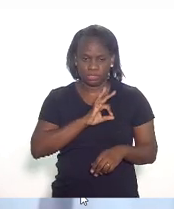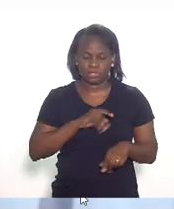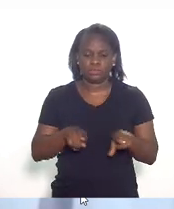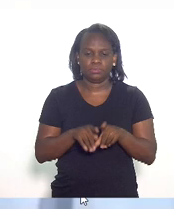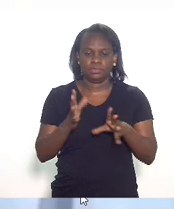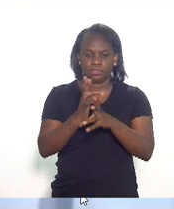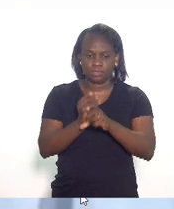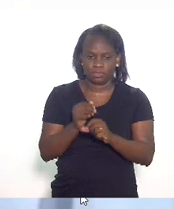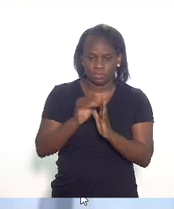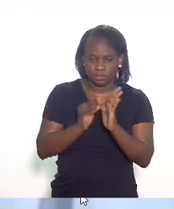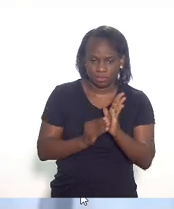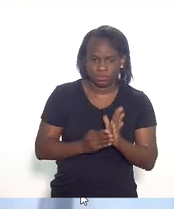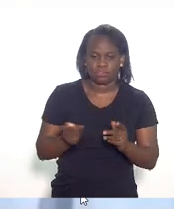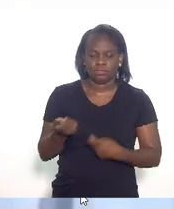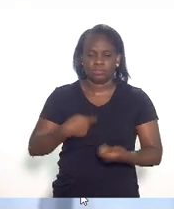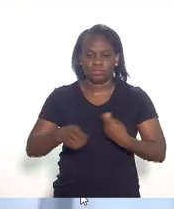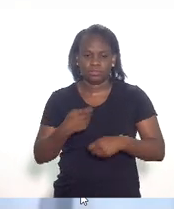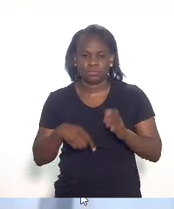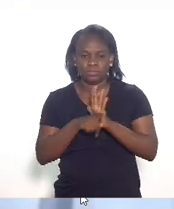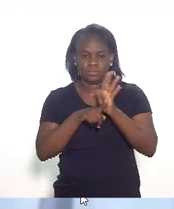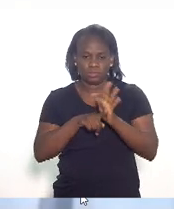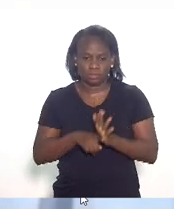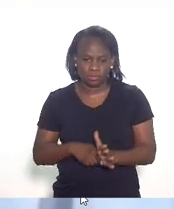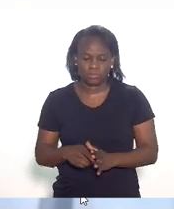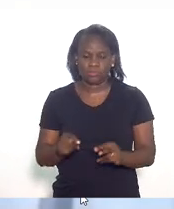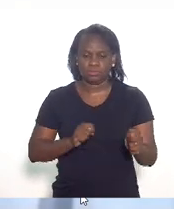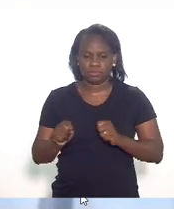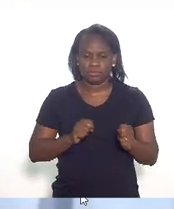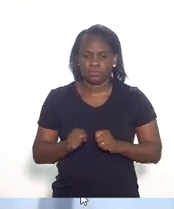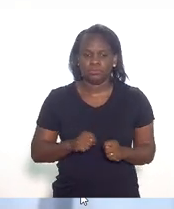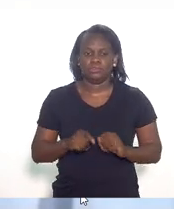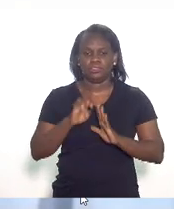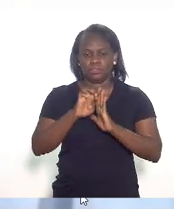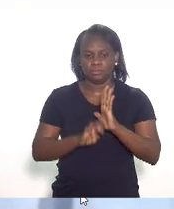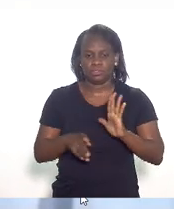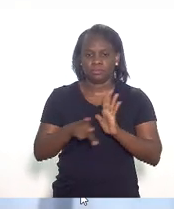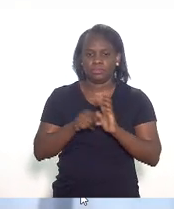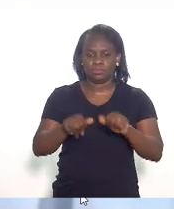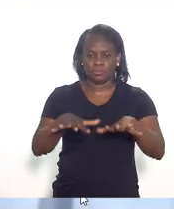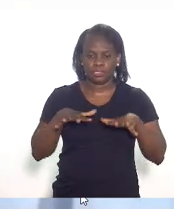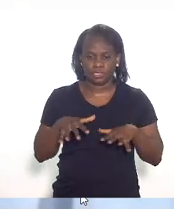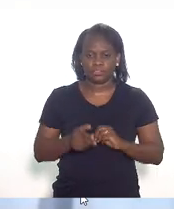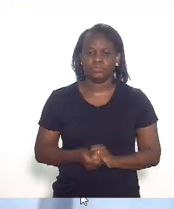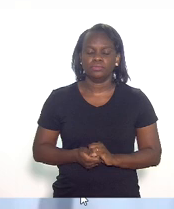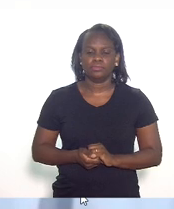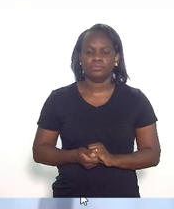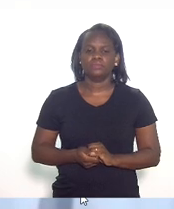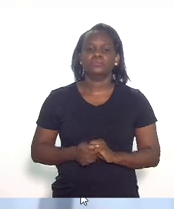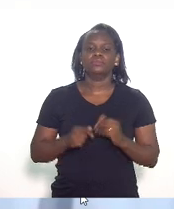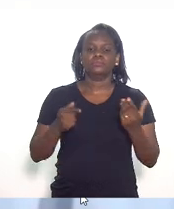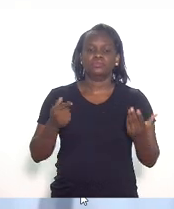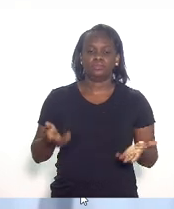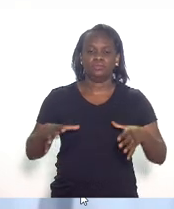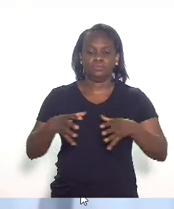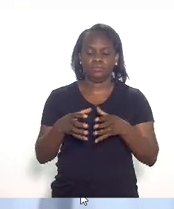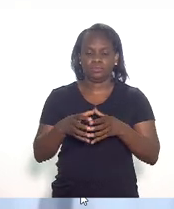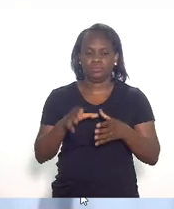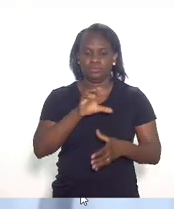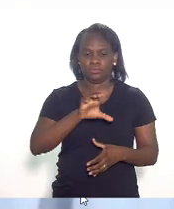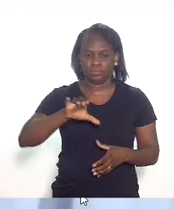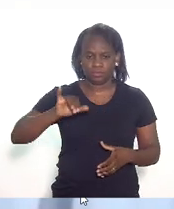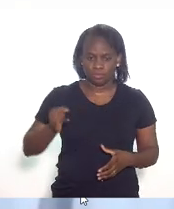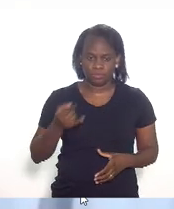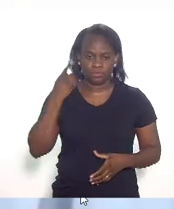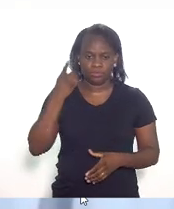de orçamento e finanças, fiscalização financeira e controle, as emendas de plenário. Pela Comissão de Constituição e